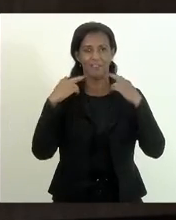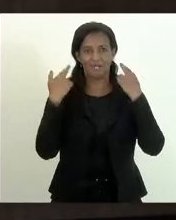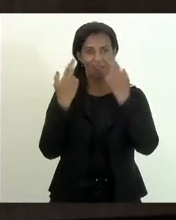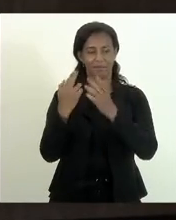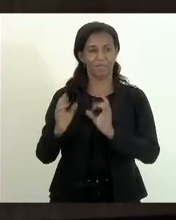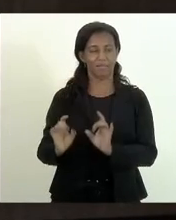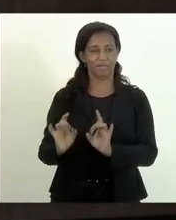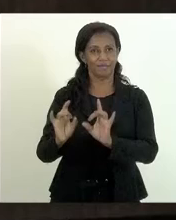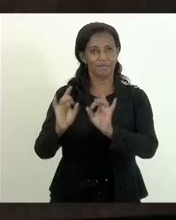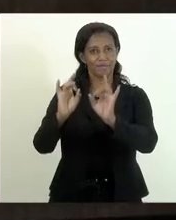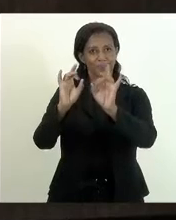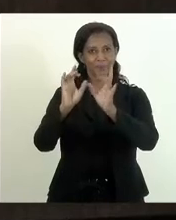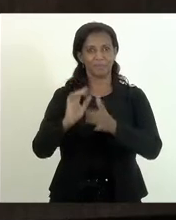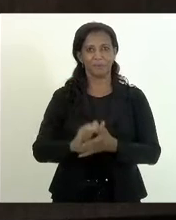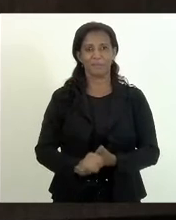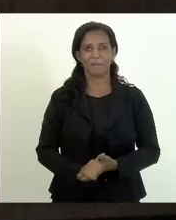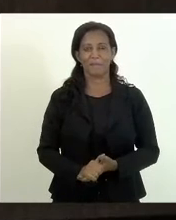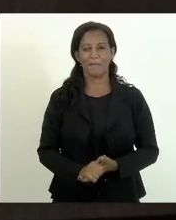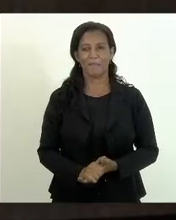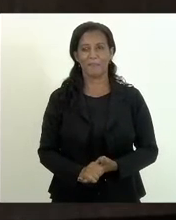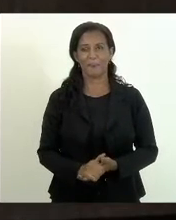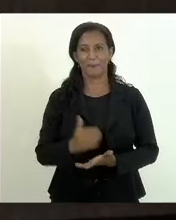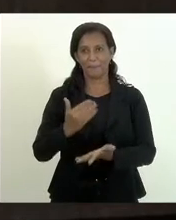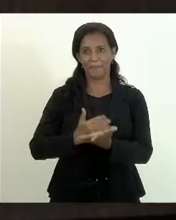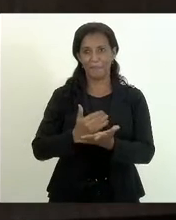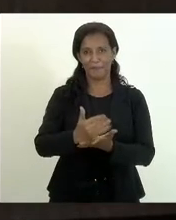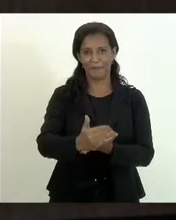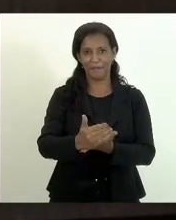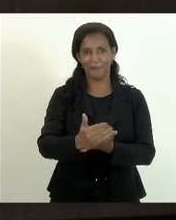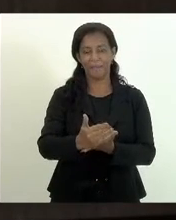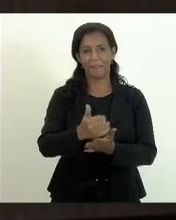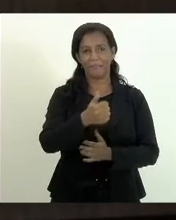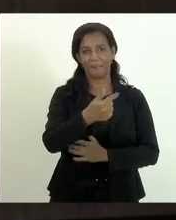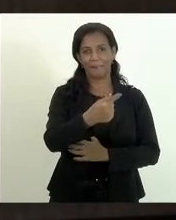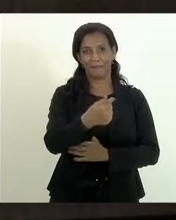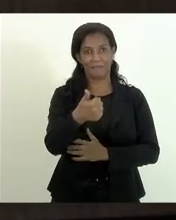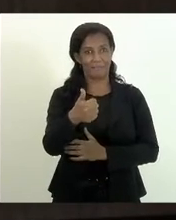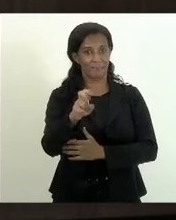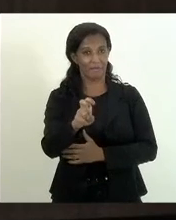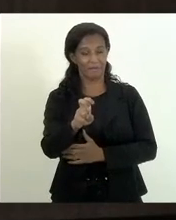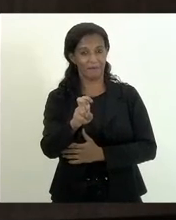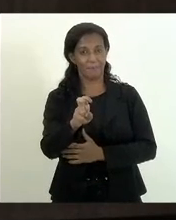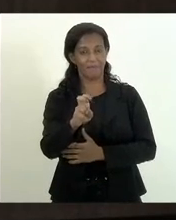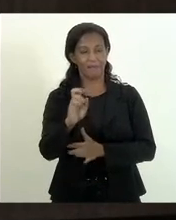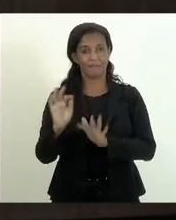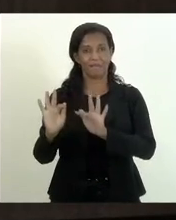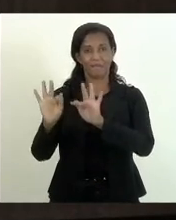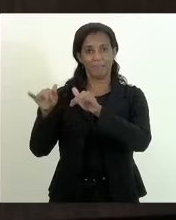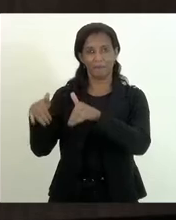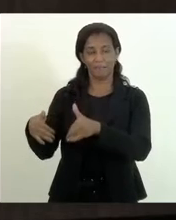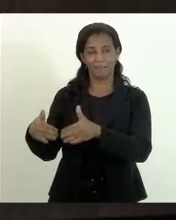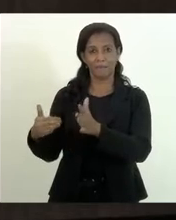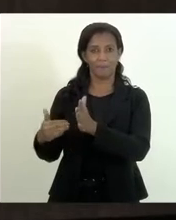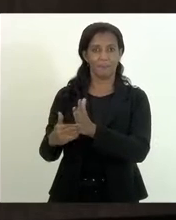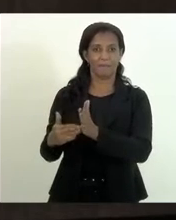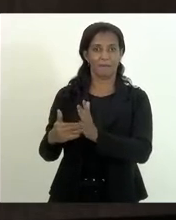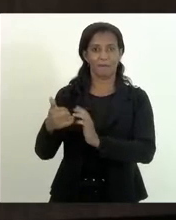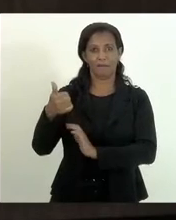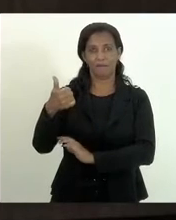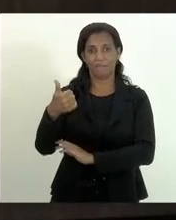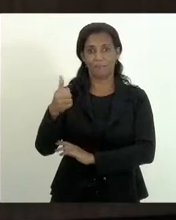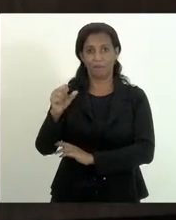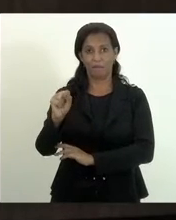extraordinária que iniciada as 17:15 encerrou-se